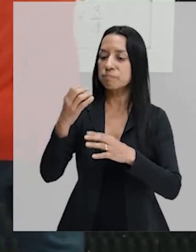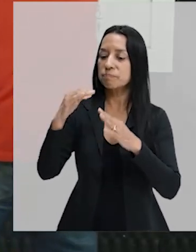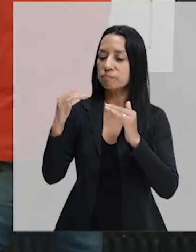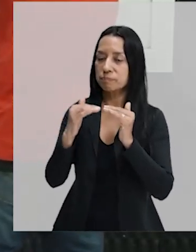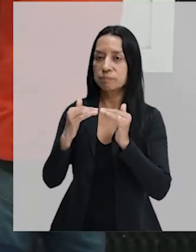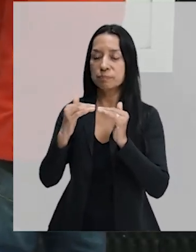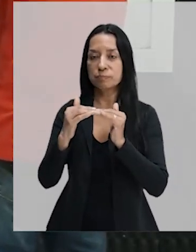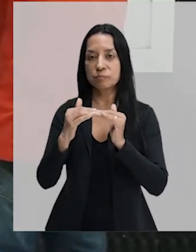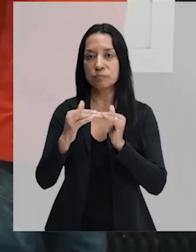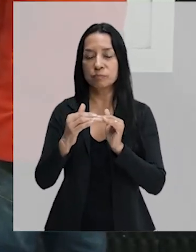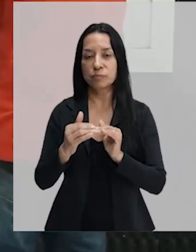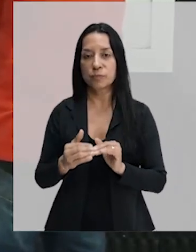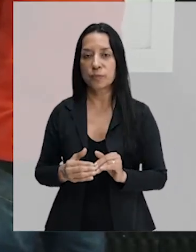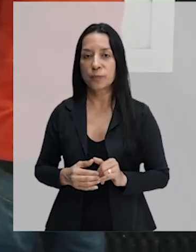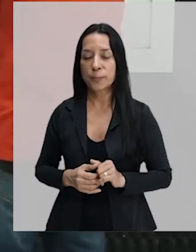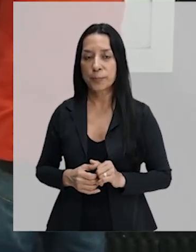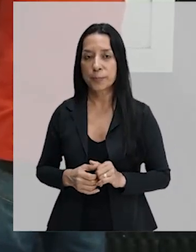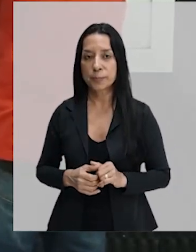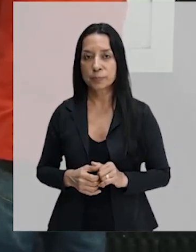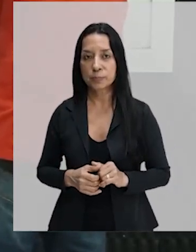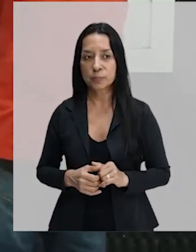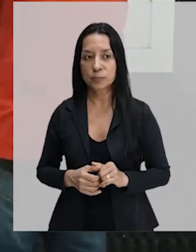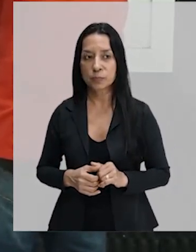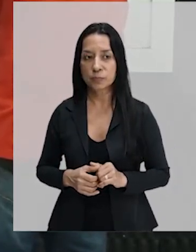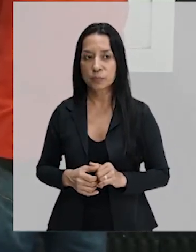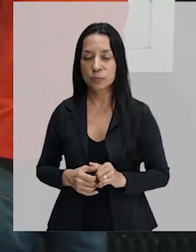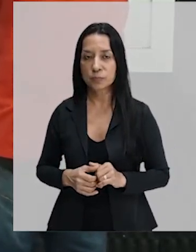né? Que a gente diz produto dos meios